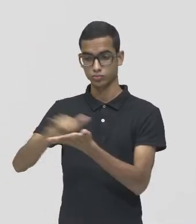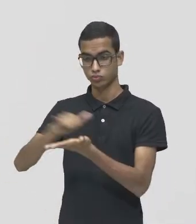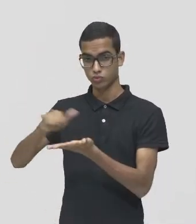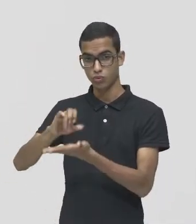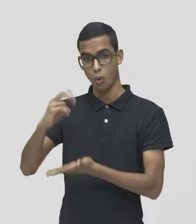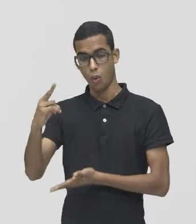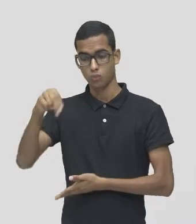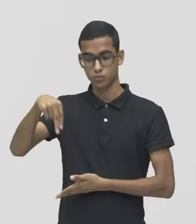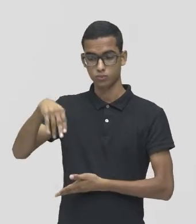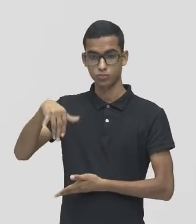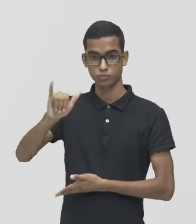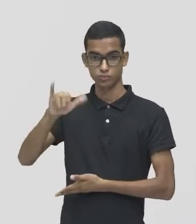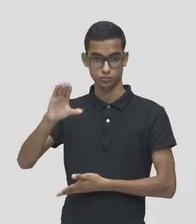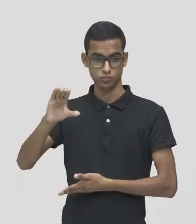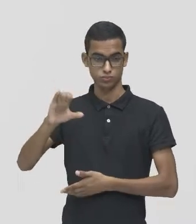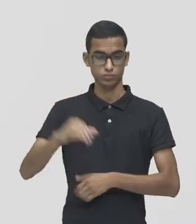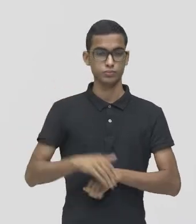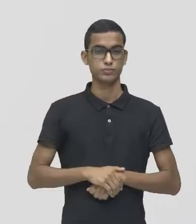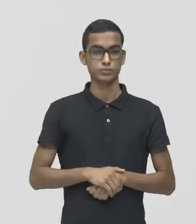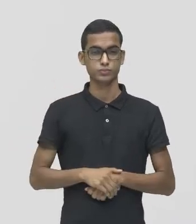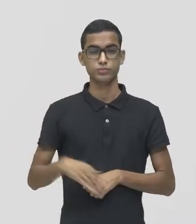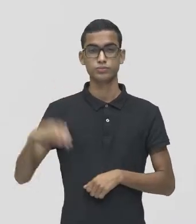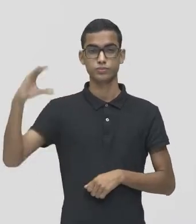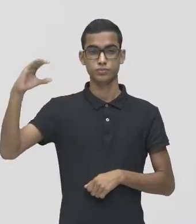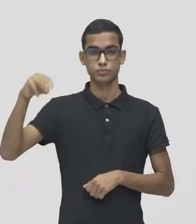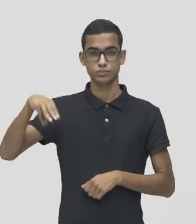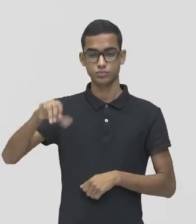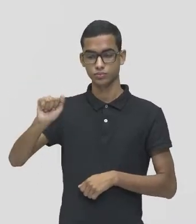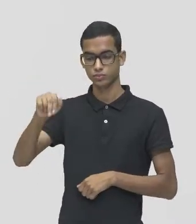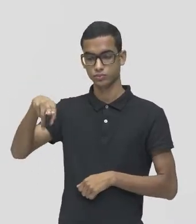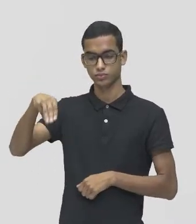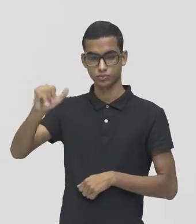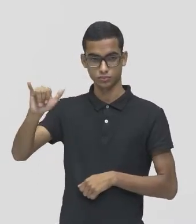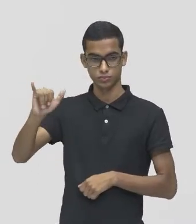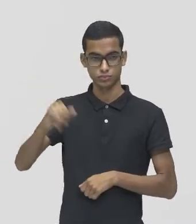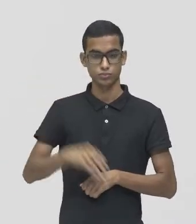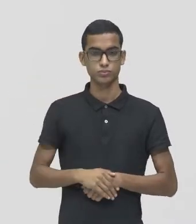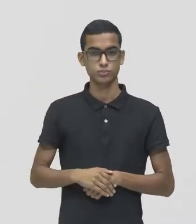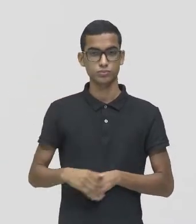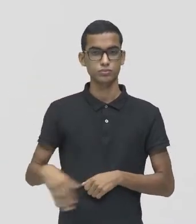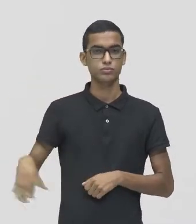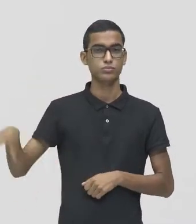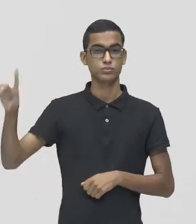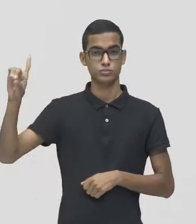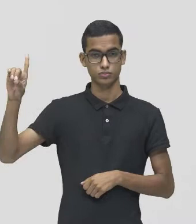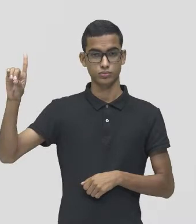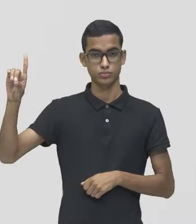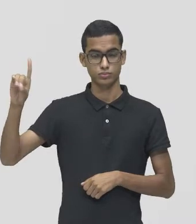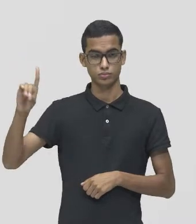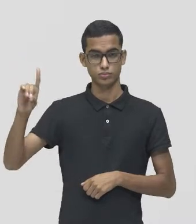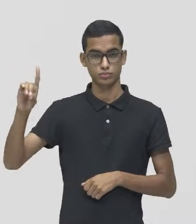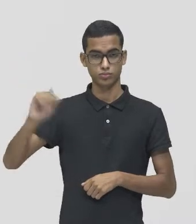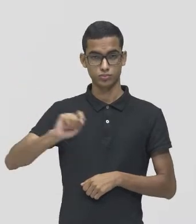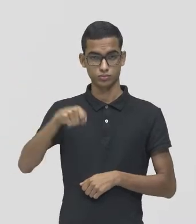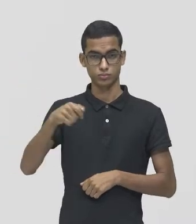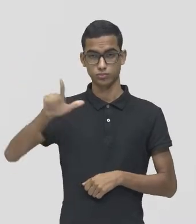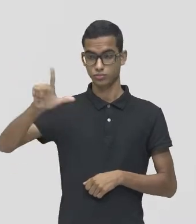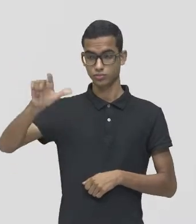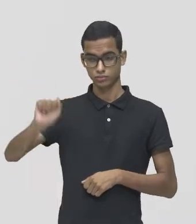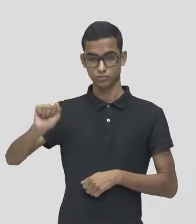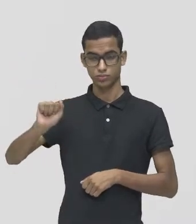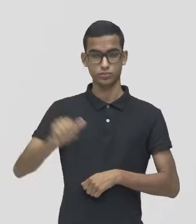York, a letra C informa que é Miami e letra D é Los Angeles. Então aí, o que